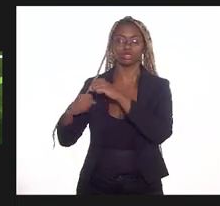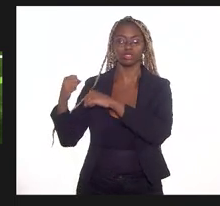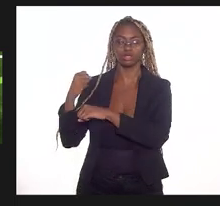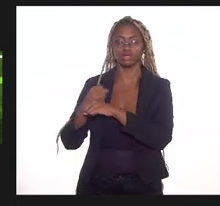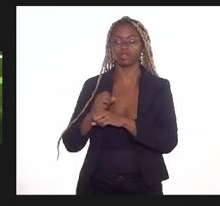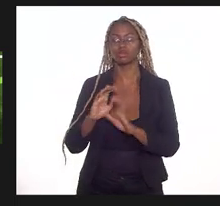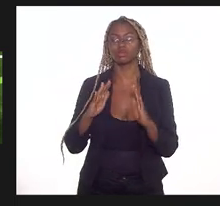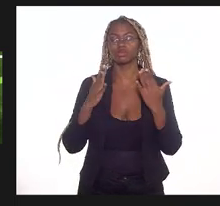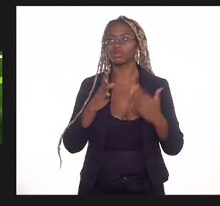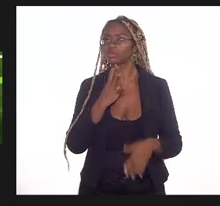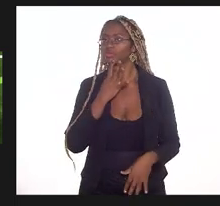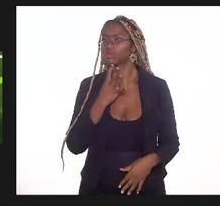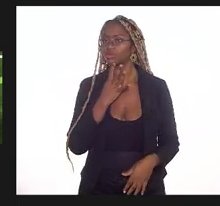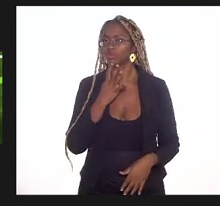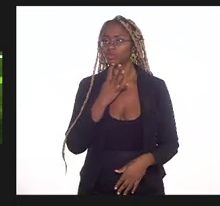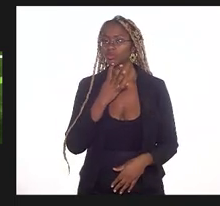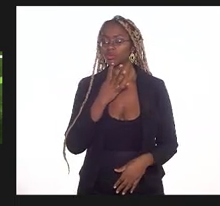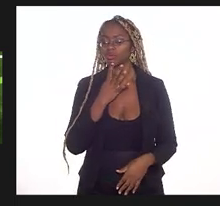quando conheci, né,